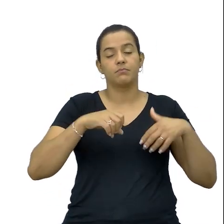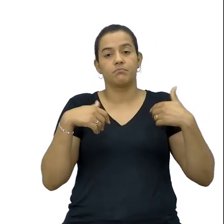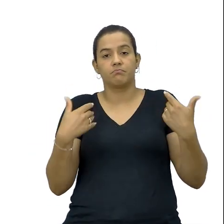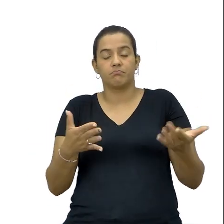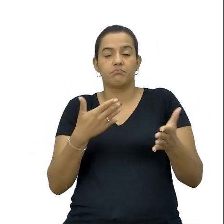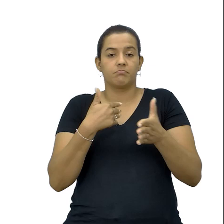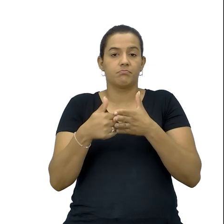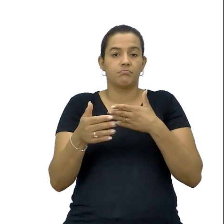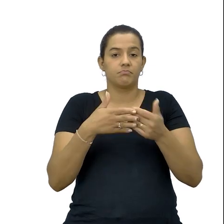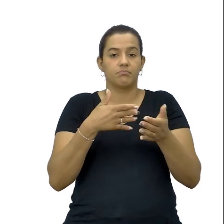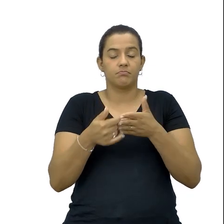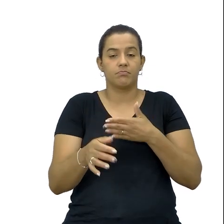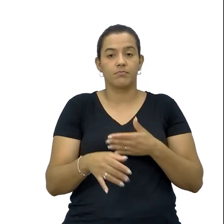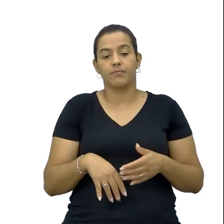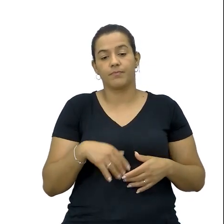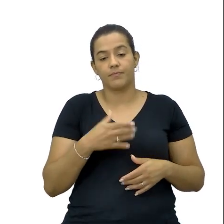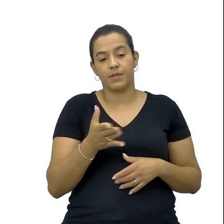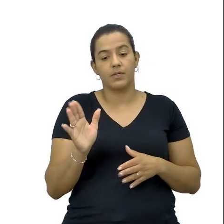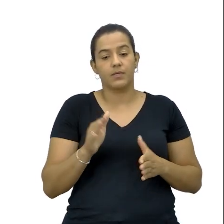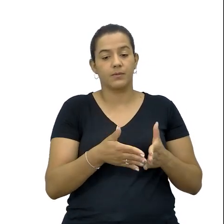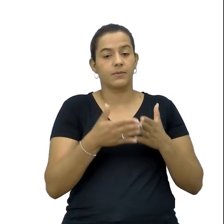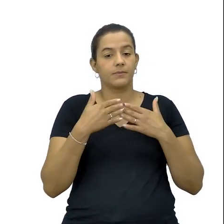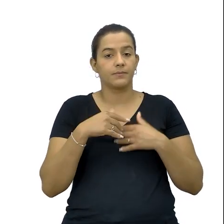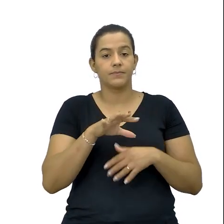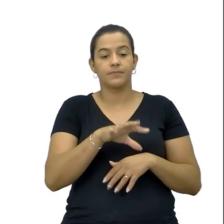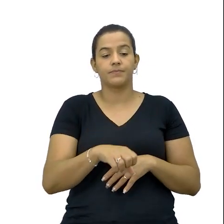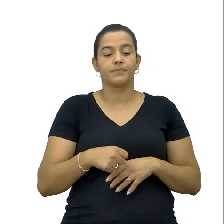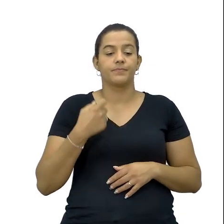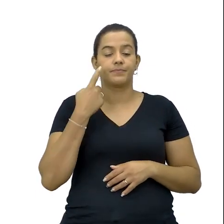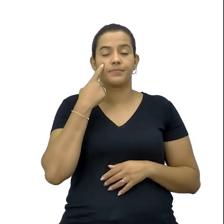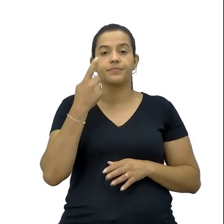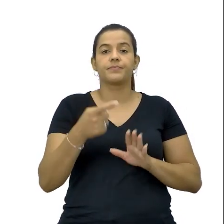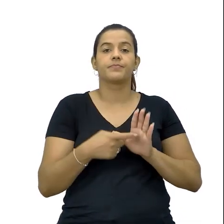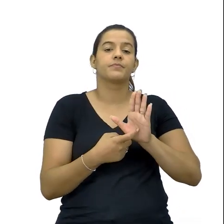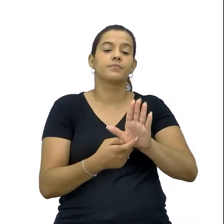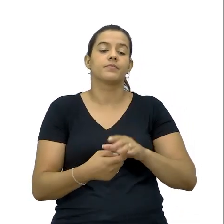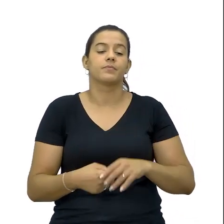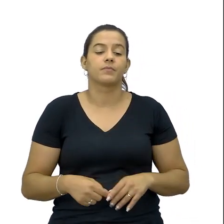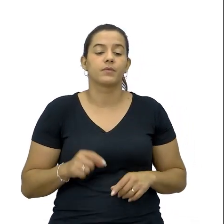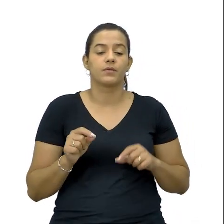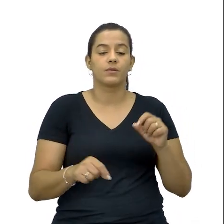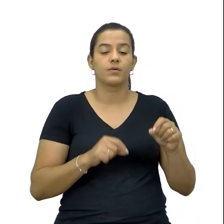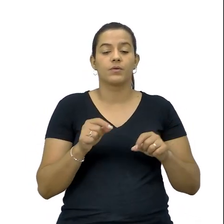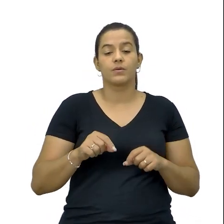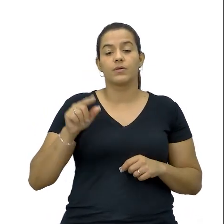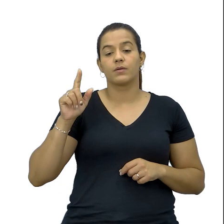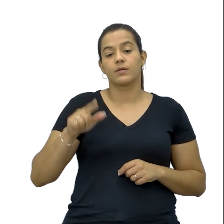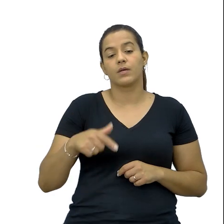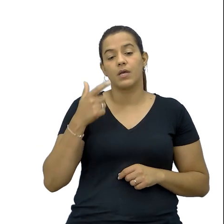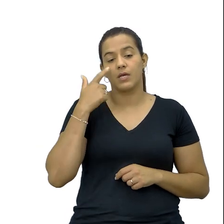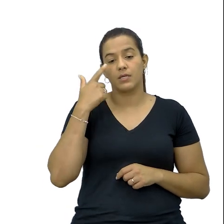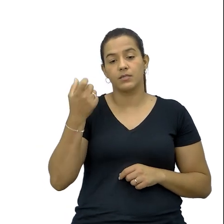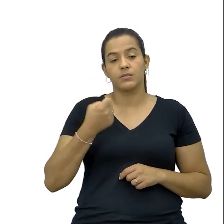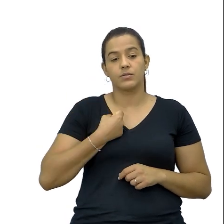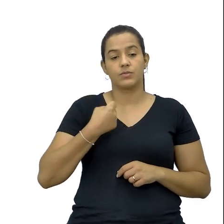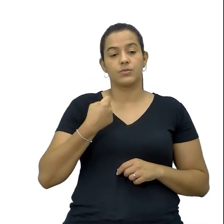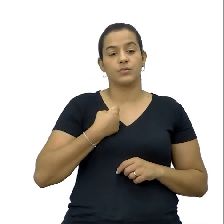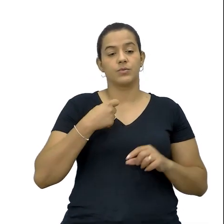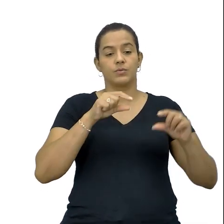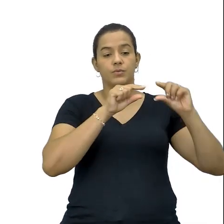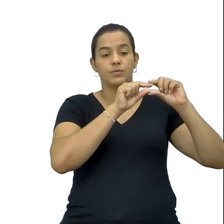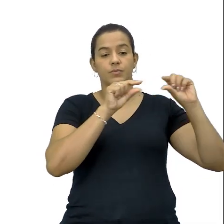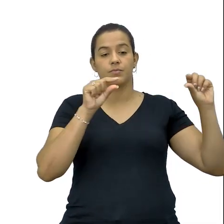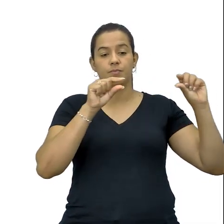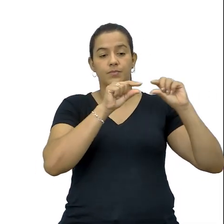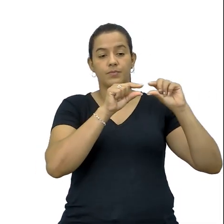eu fui lá e busquei. Vocês podem me perguntar, Rosana, o que é esse número aqui em cima, né? Esse código aqui